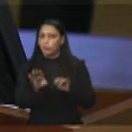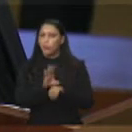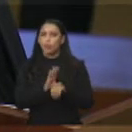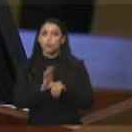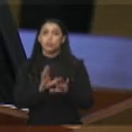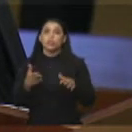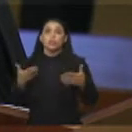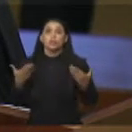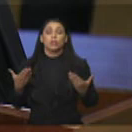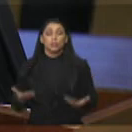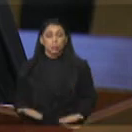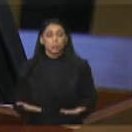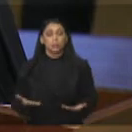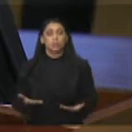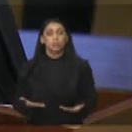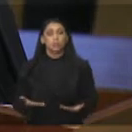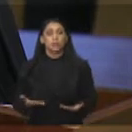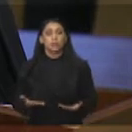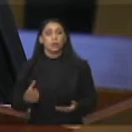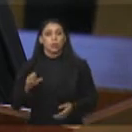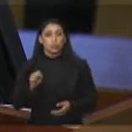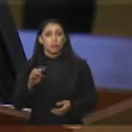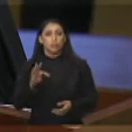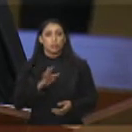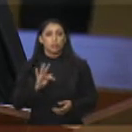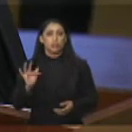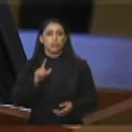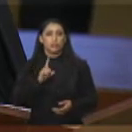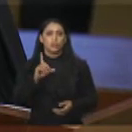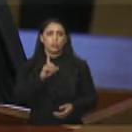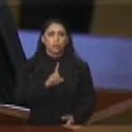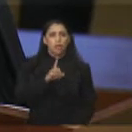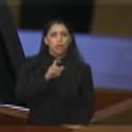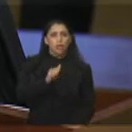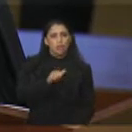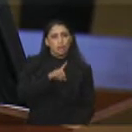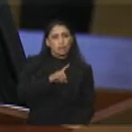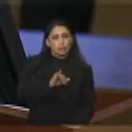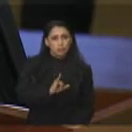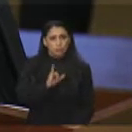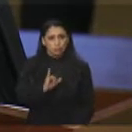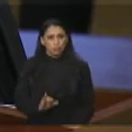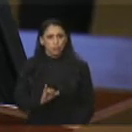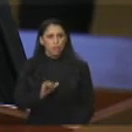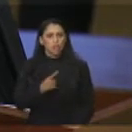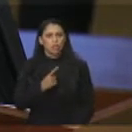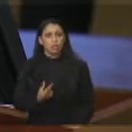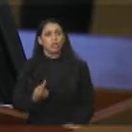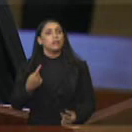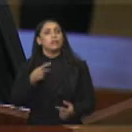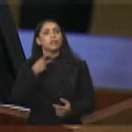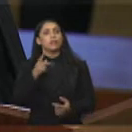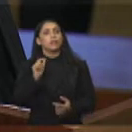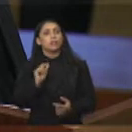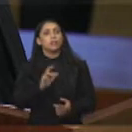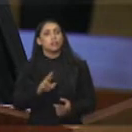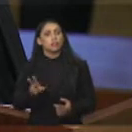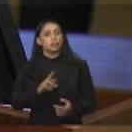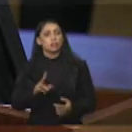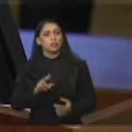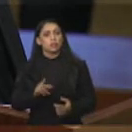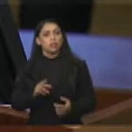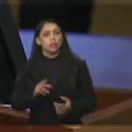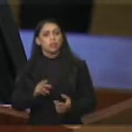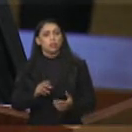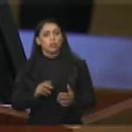Por isso, a Corte tem repelido ações diretas fundadas exclusivamente na alegação de insubordinação do